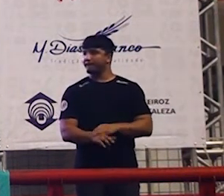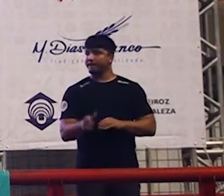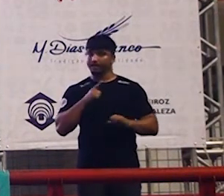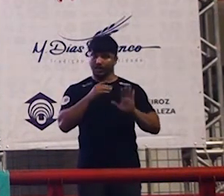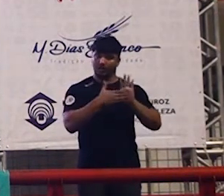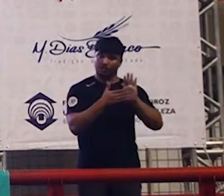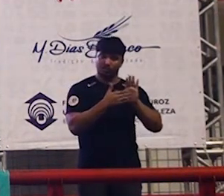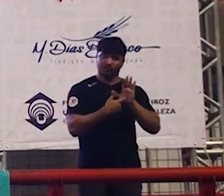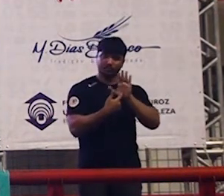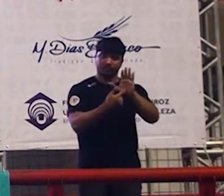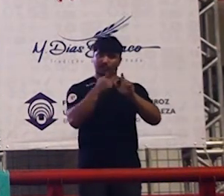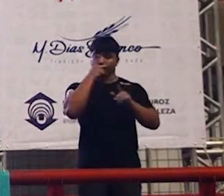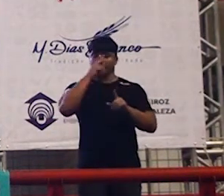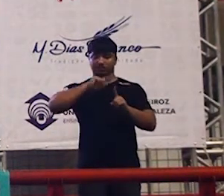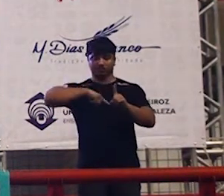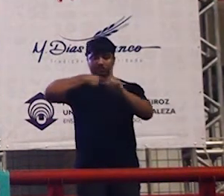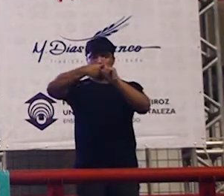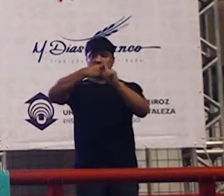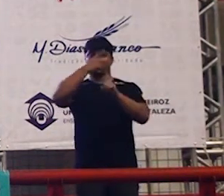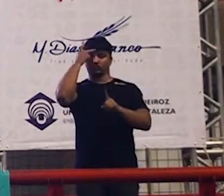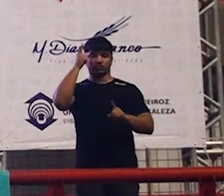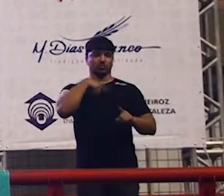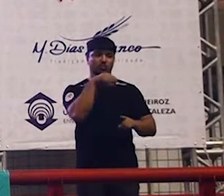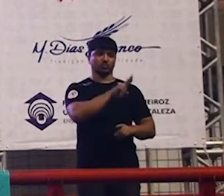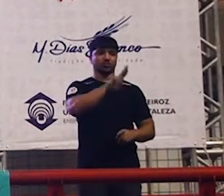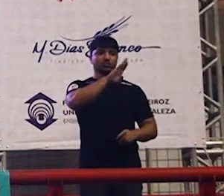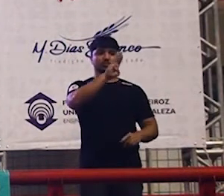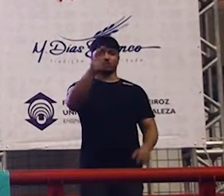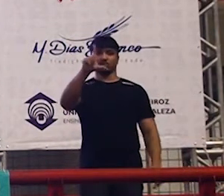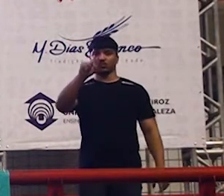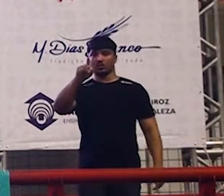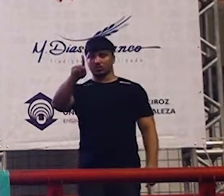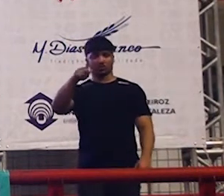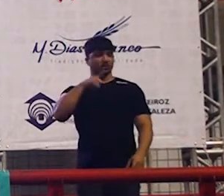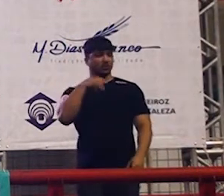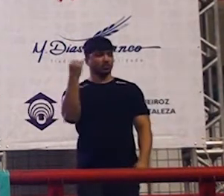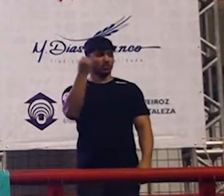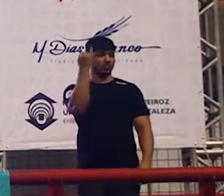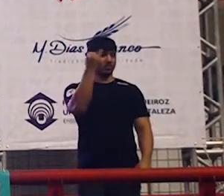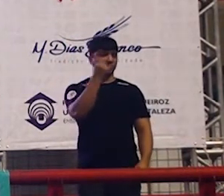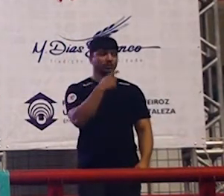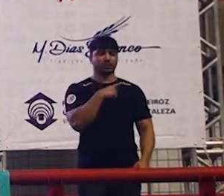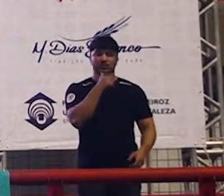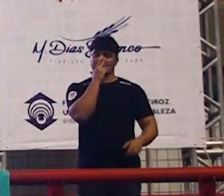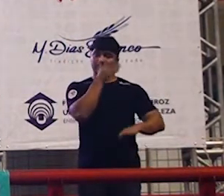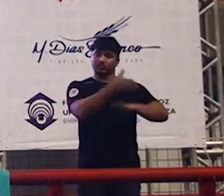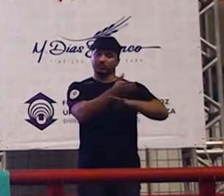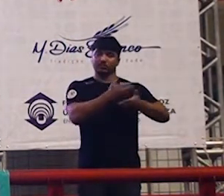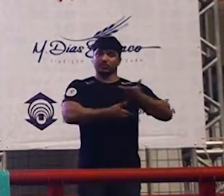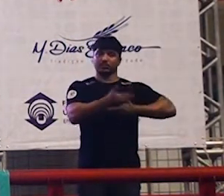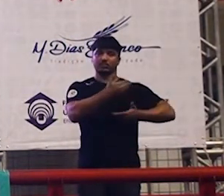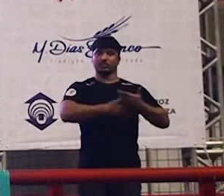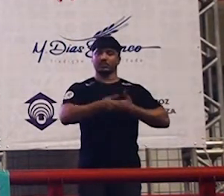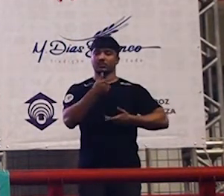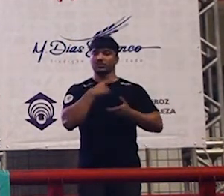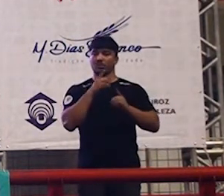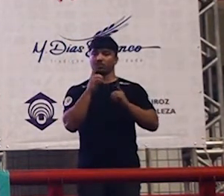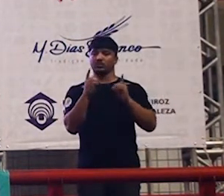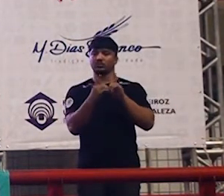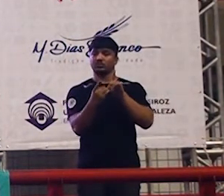Propõe um perfil positivo dos comentaristas e usuários de blog, expondo a importância de interação em diálogos virtuais.